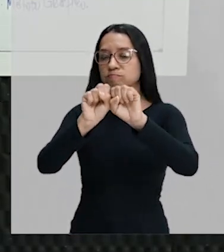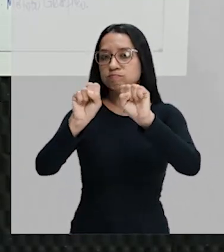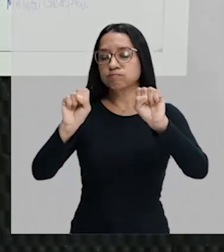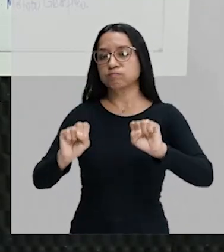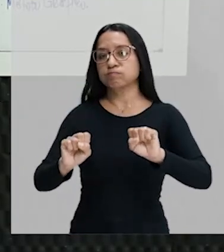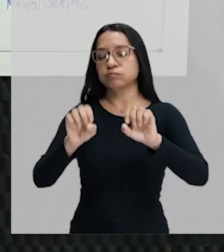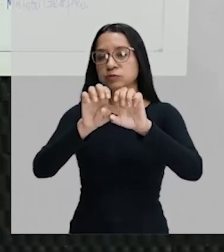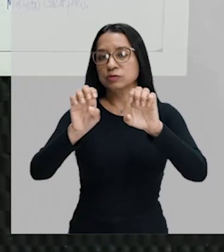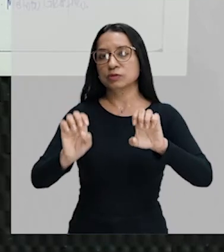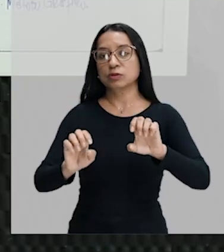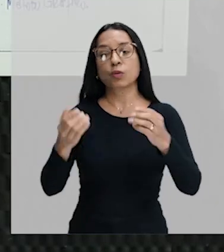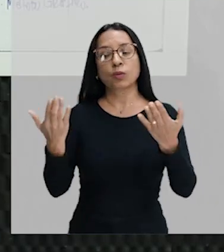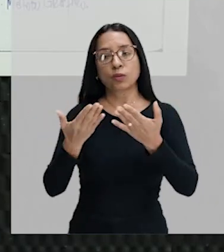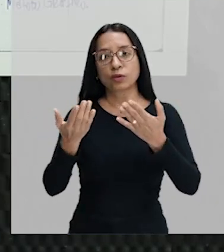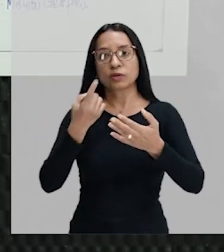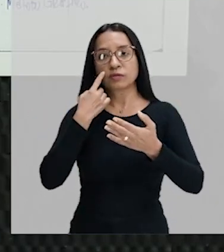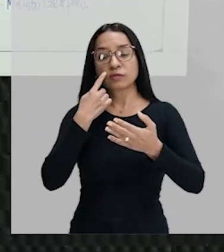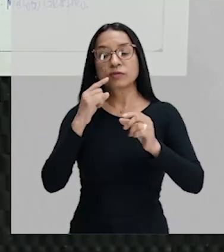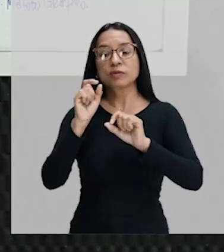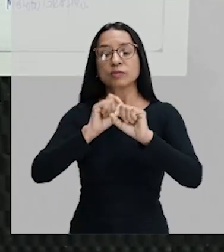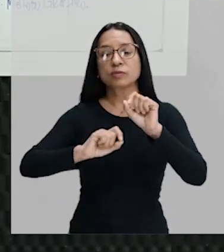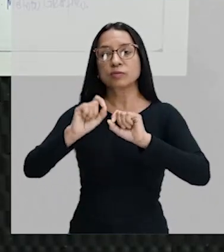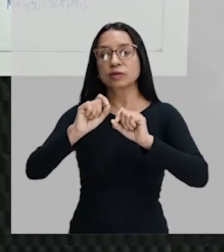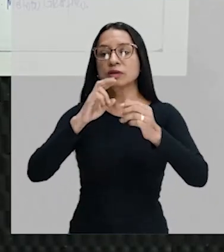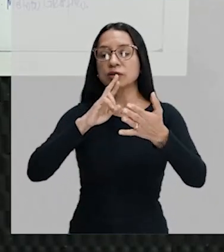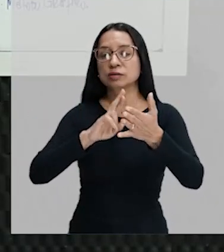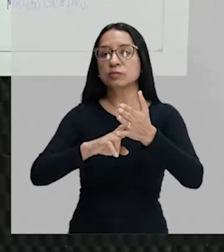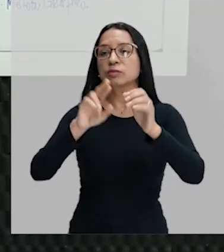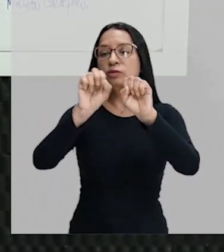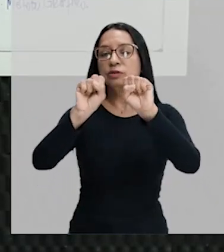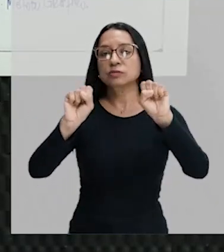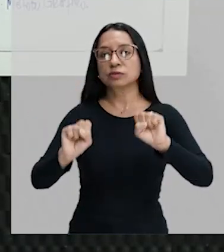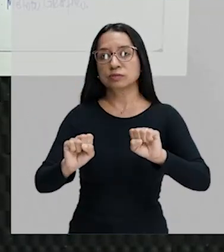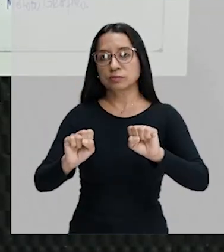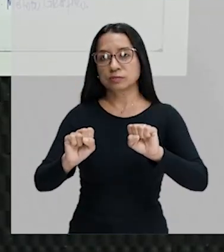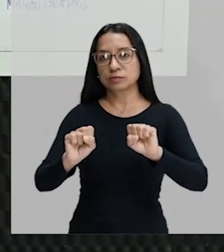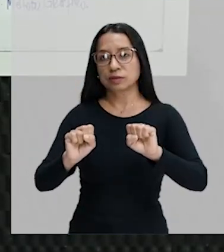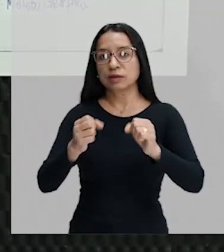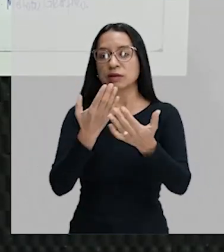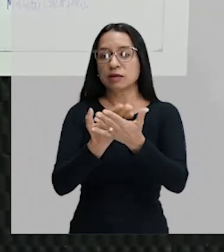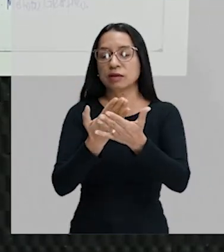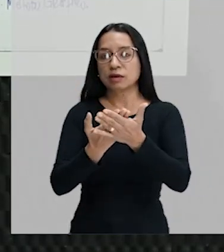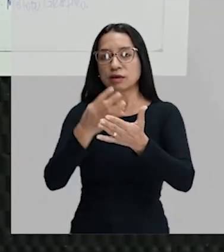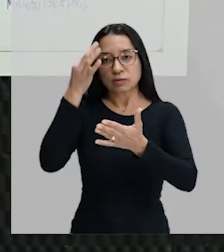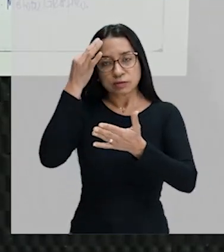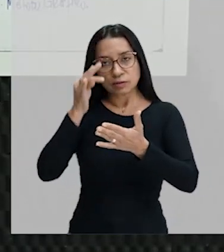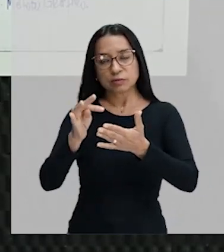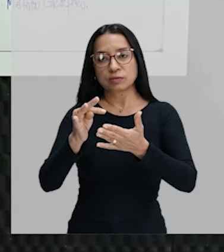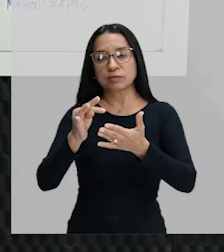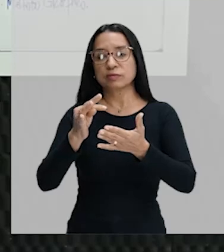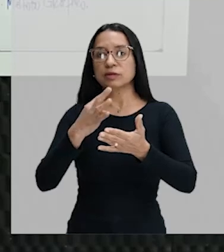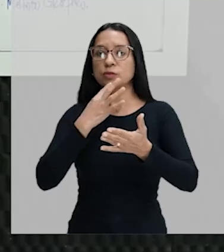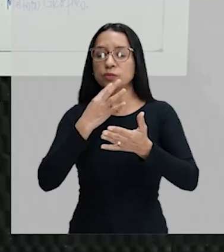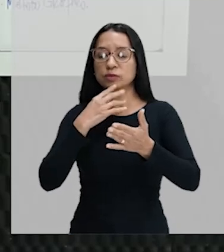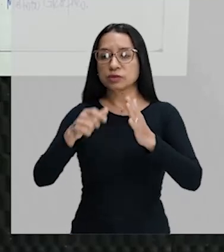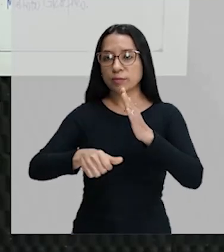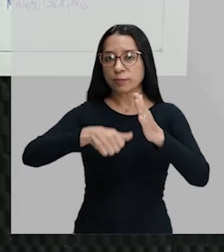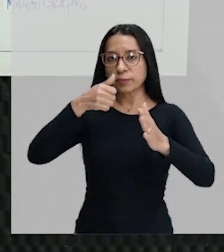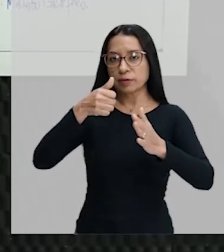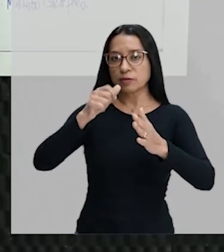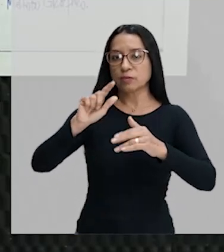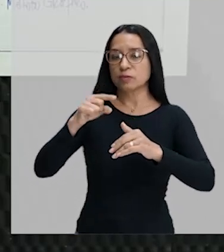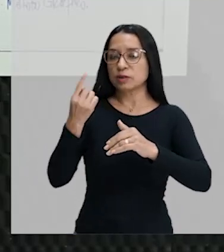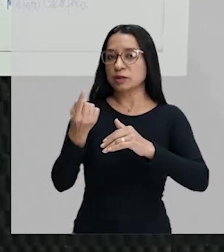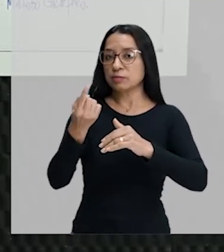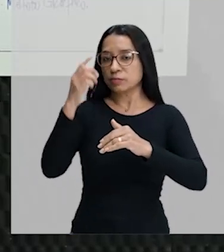representa a solução de um sistema. Então, aquela aula teórica a gente vai conhecer, depois a gente vai aprender a resolução, vários tipos de